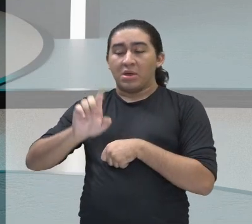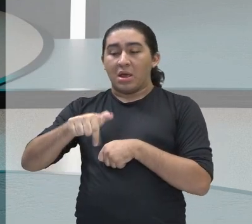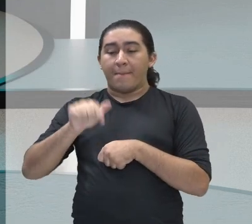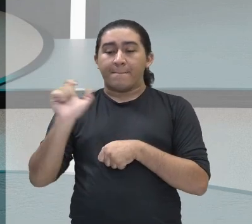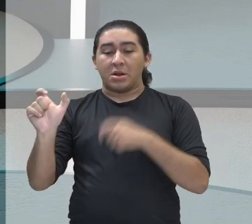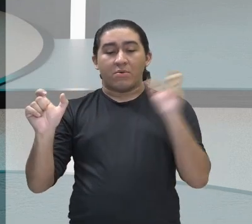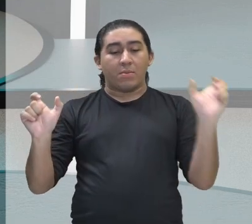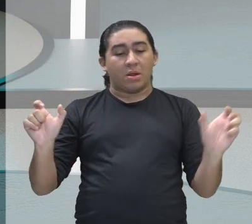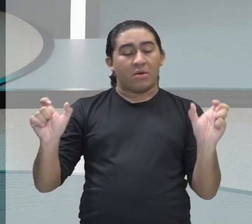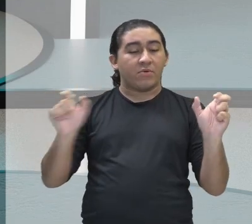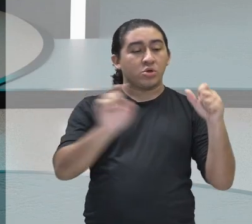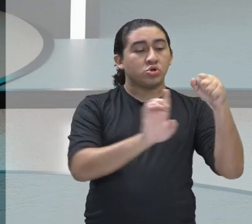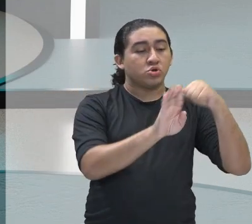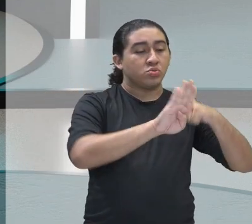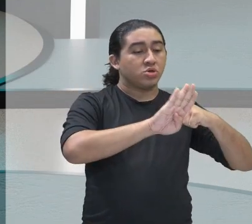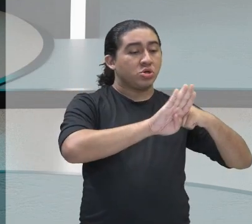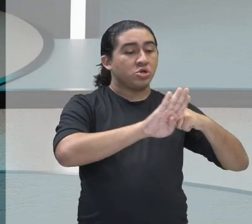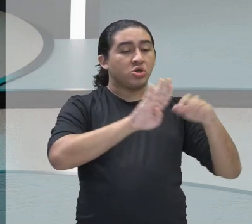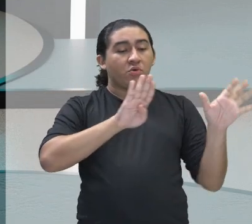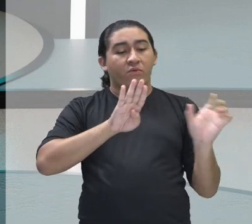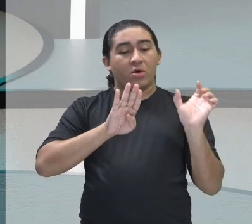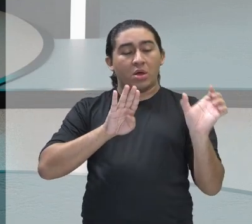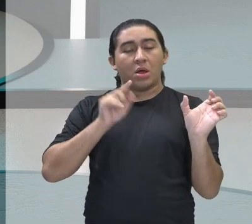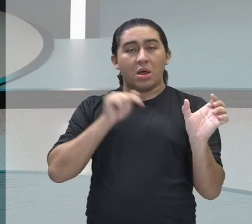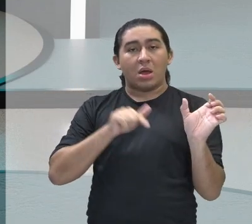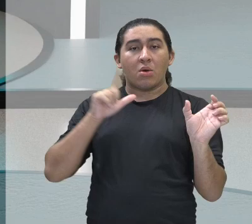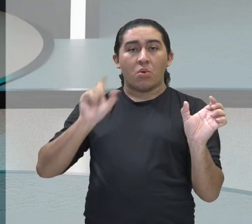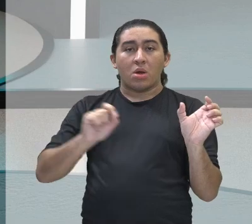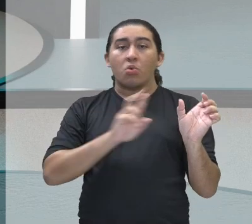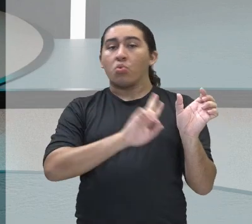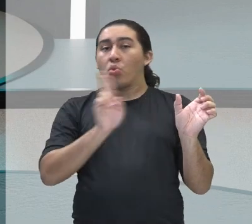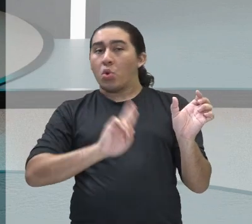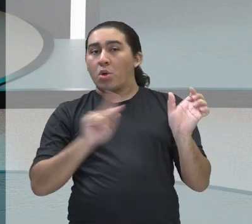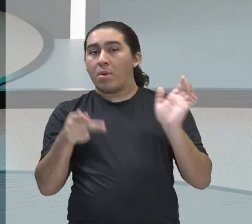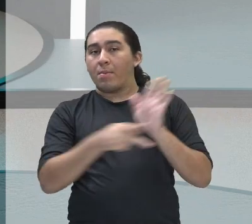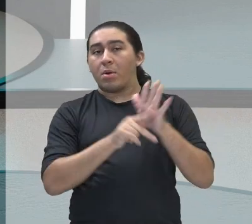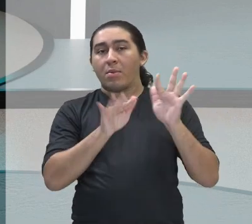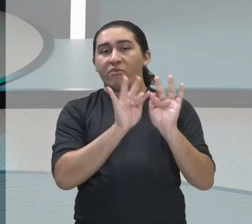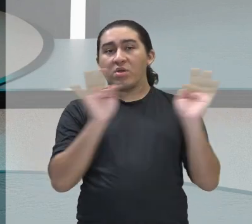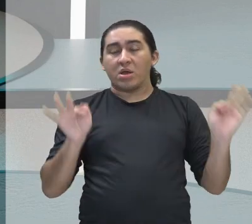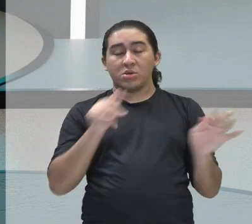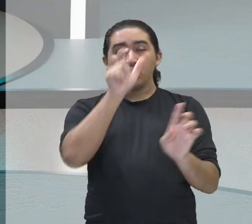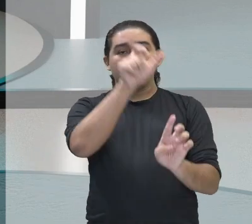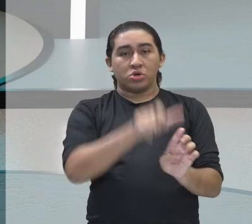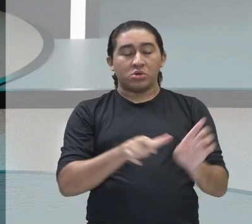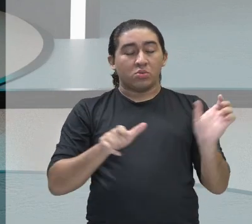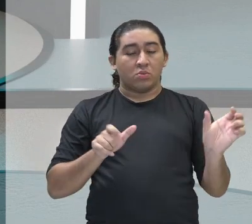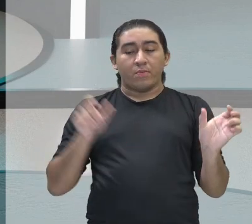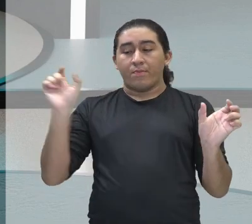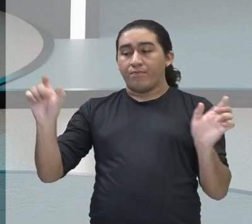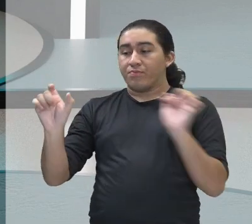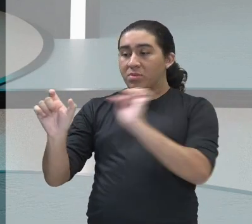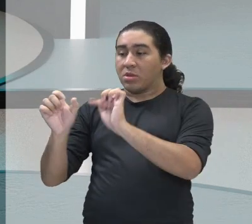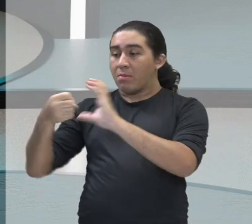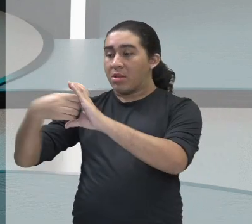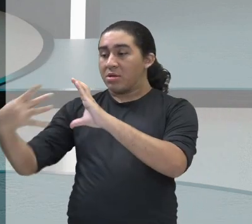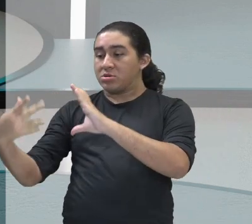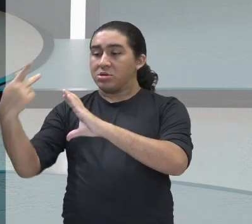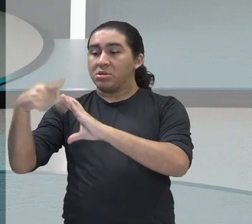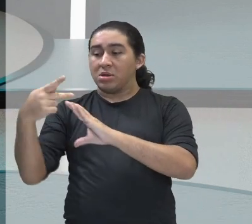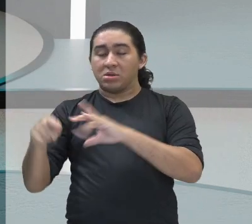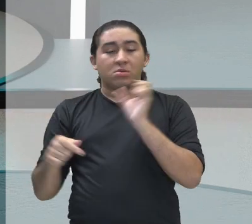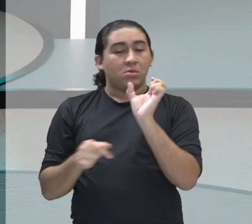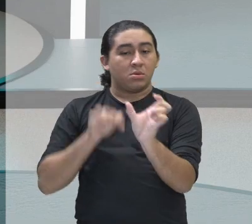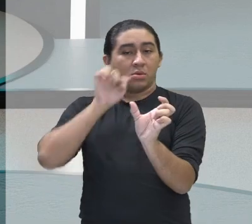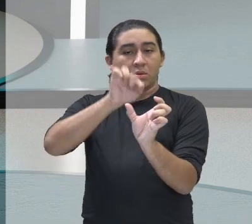o substantivo, que vem na função, né, no contexto da frase como sujeito, a uma qualidade atribuída a ele. E aí no